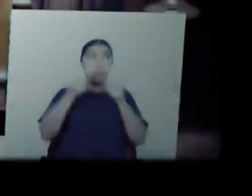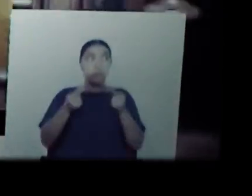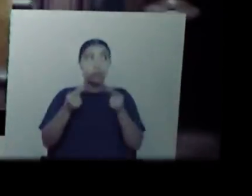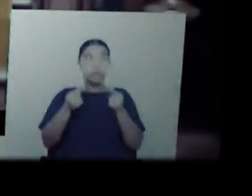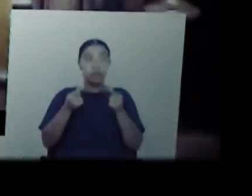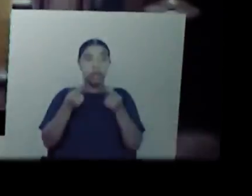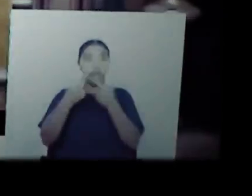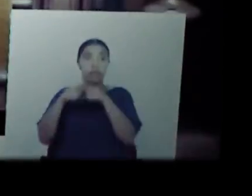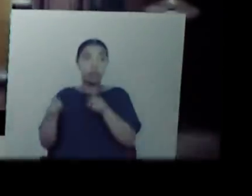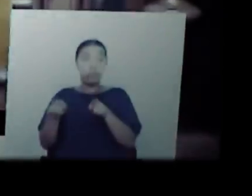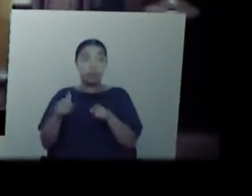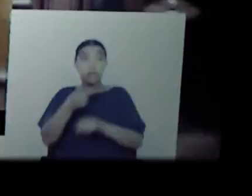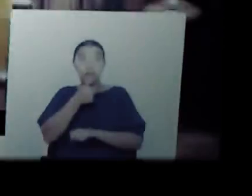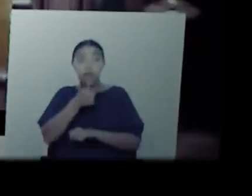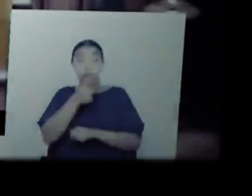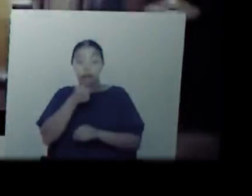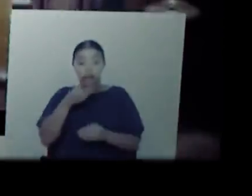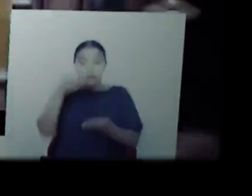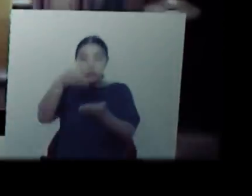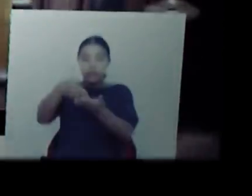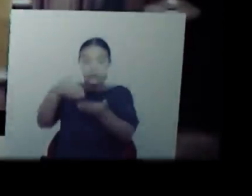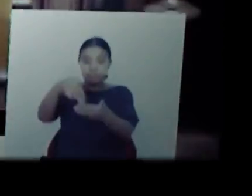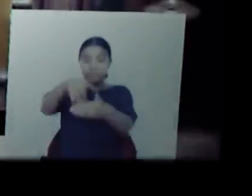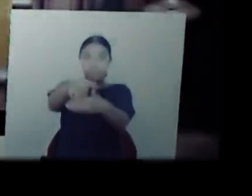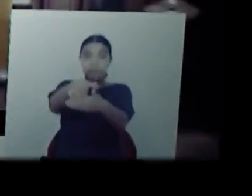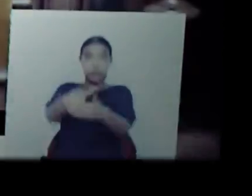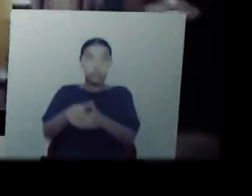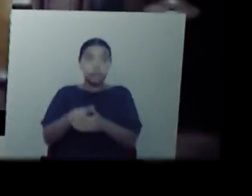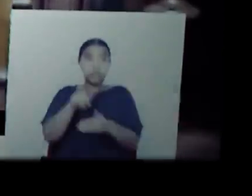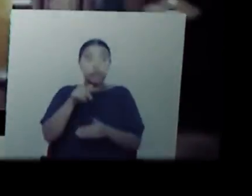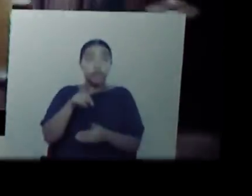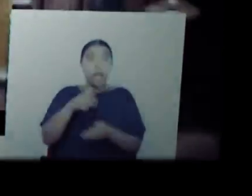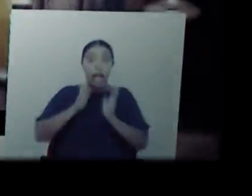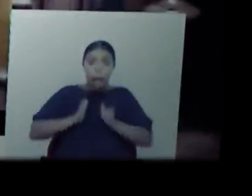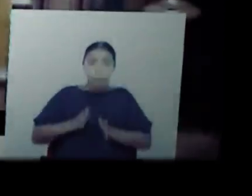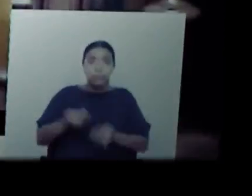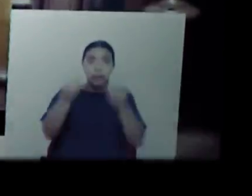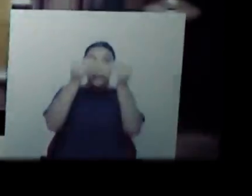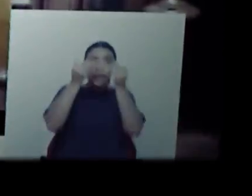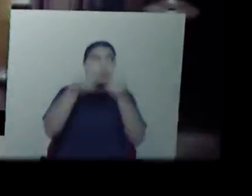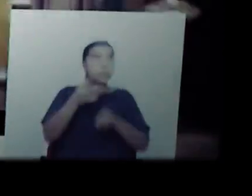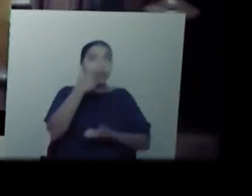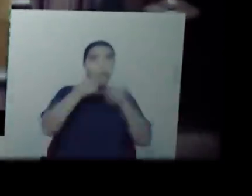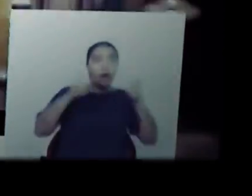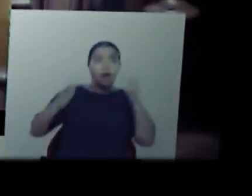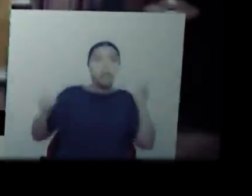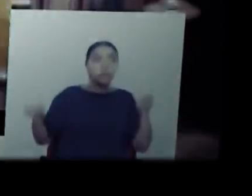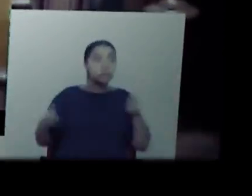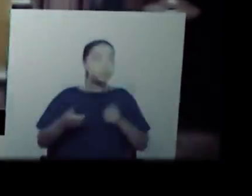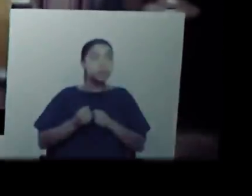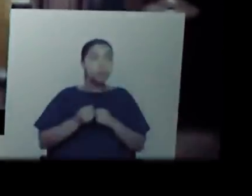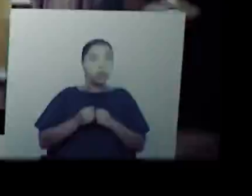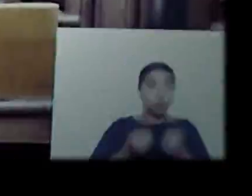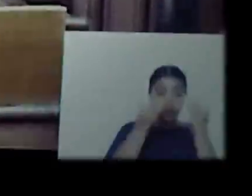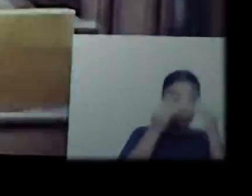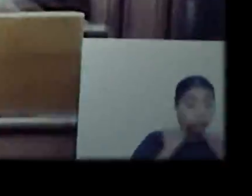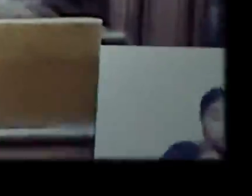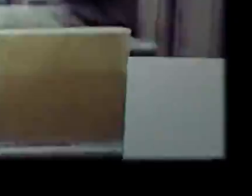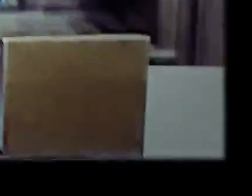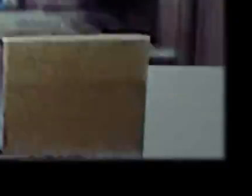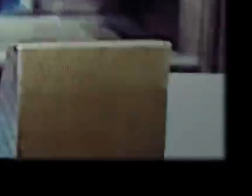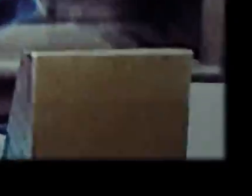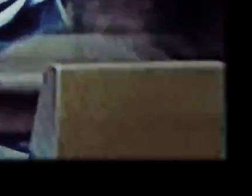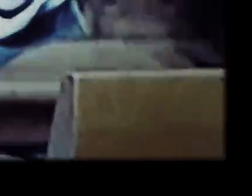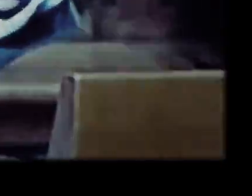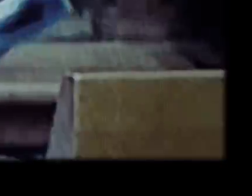as decisões que são tomadas são em cima do acontecimento. O acontecimento deste tipo implica uma informação ao público até muito anterior. Os portugueses têm sido muito